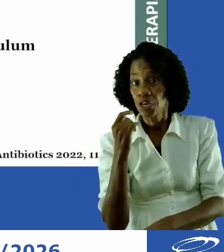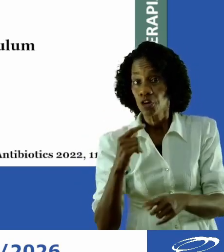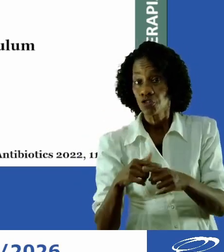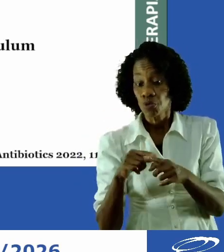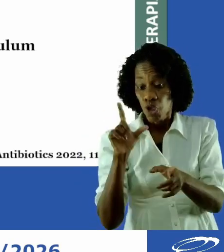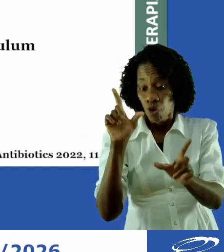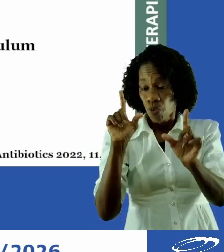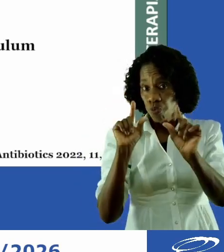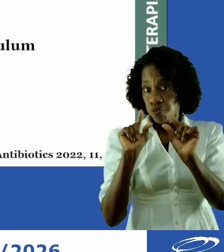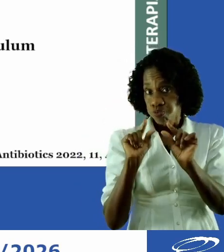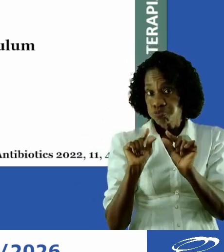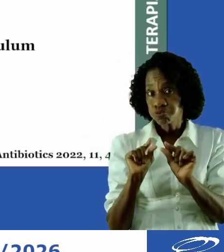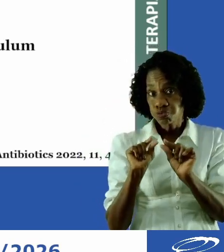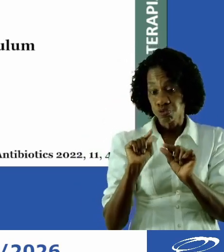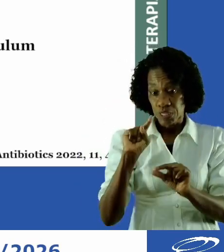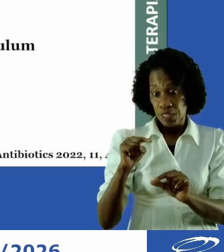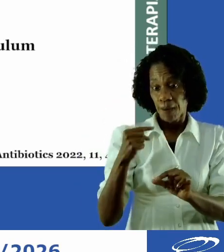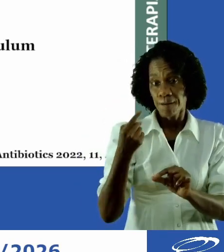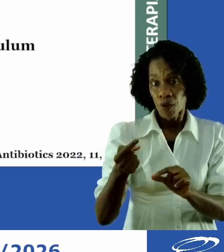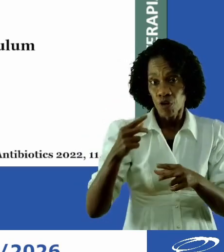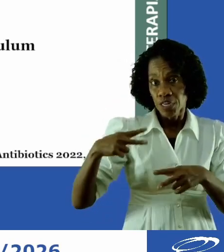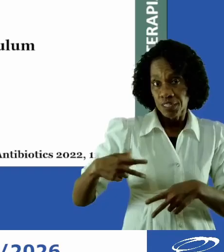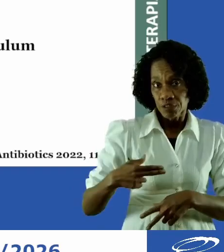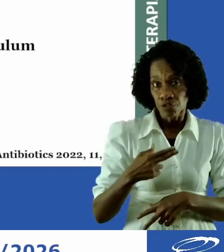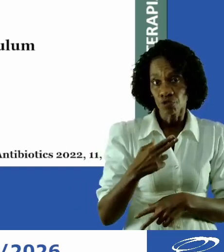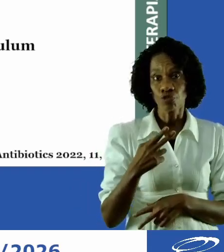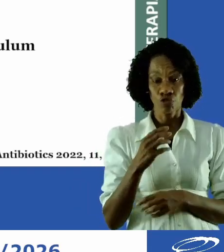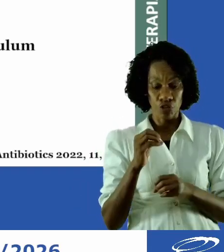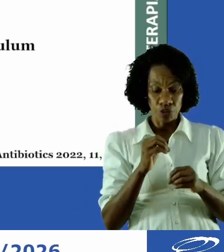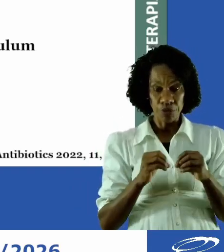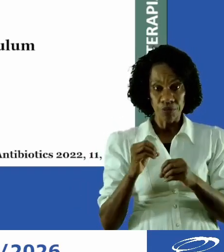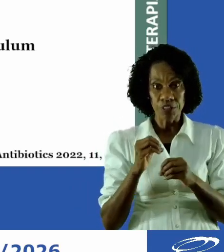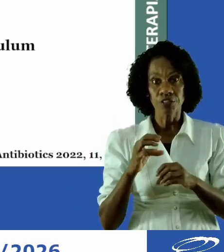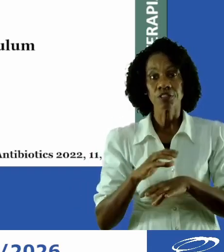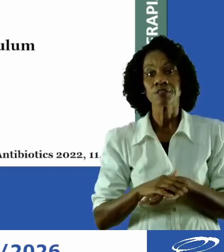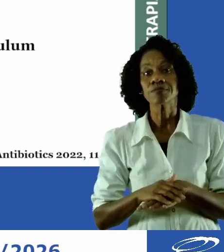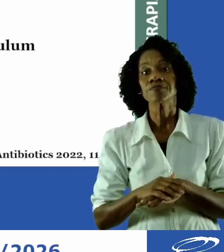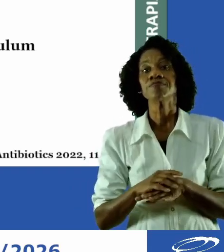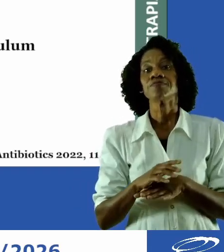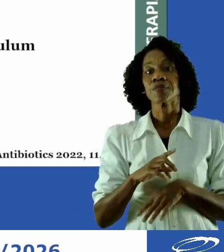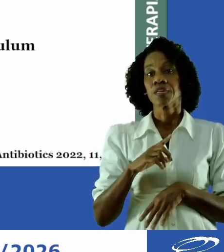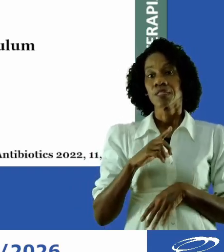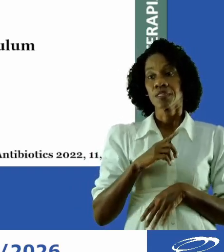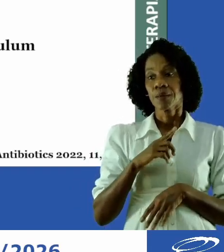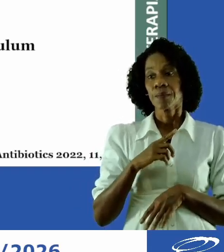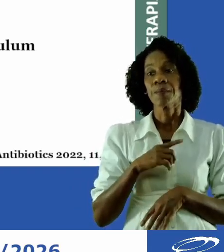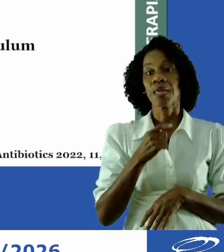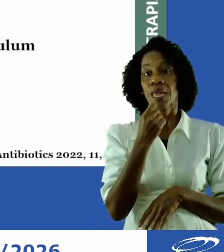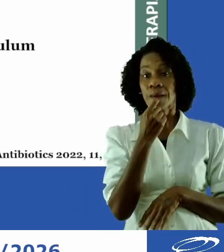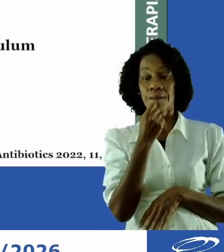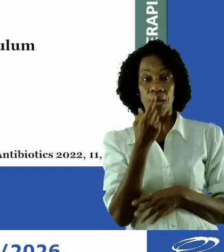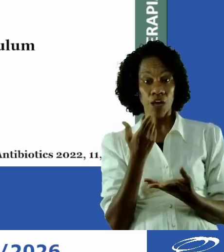inóculo no pós-operatório o mais rápido possível, altas doses para otimização de farmacodinâmica e cinética dos antibióticos